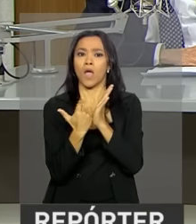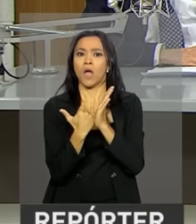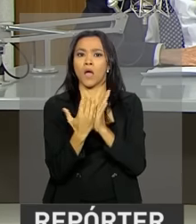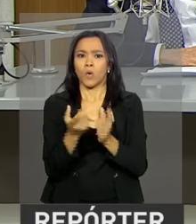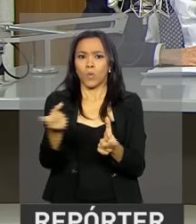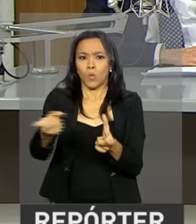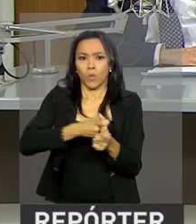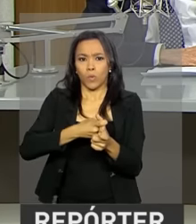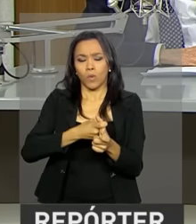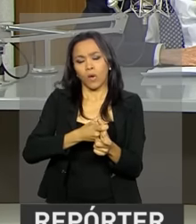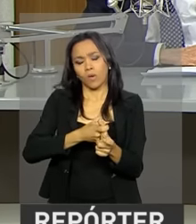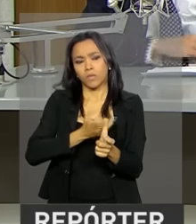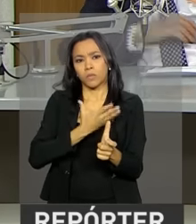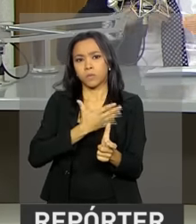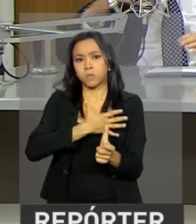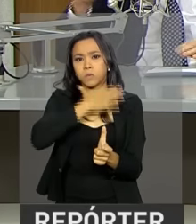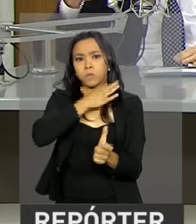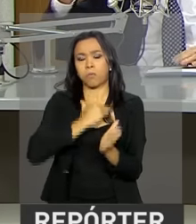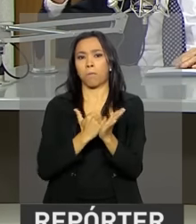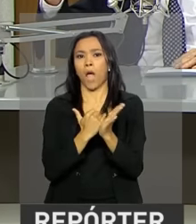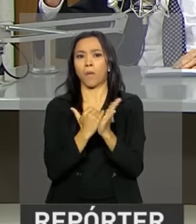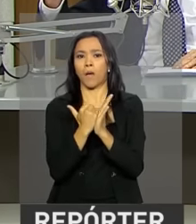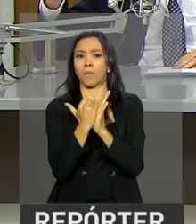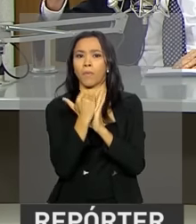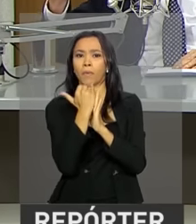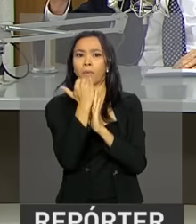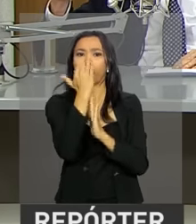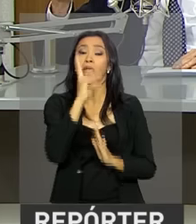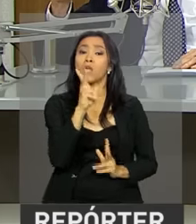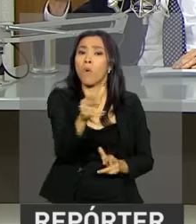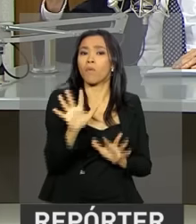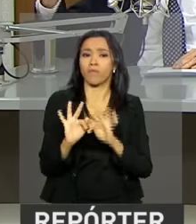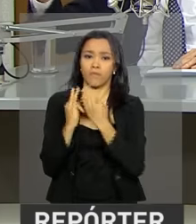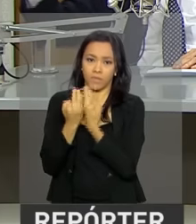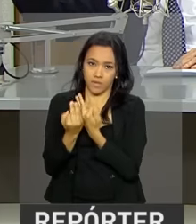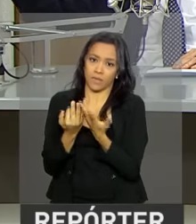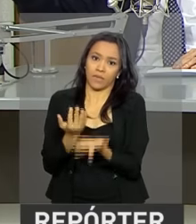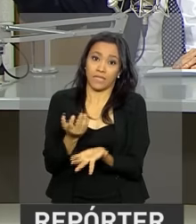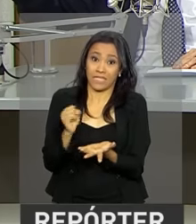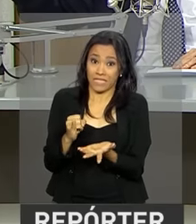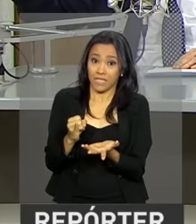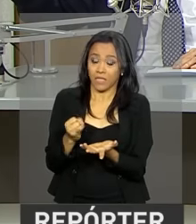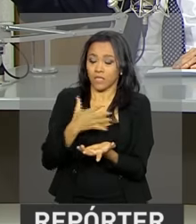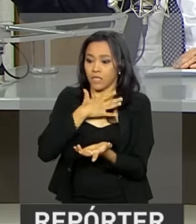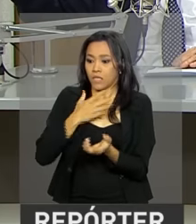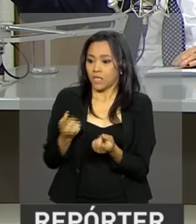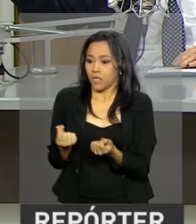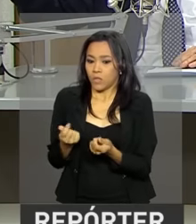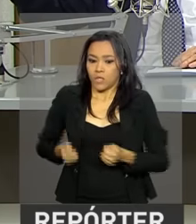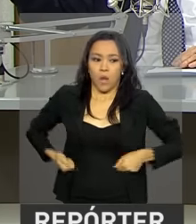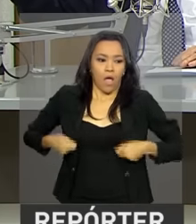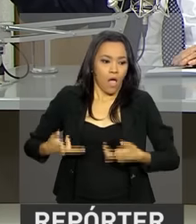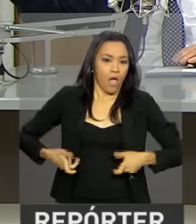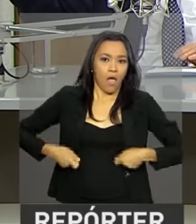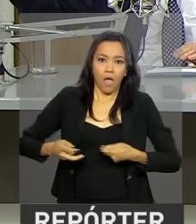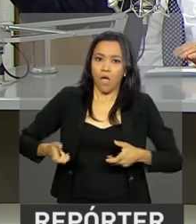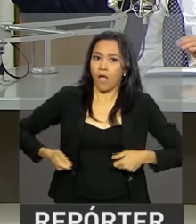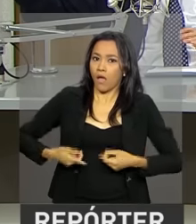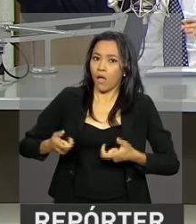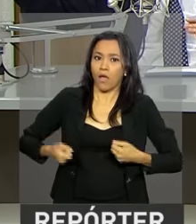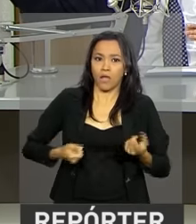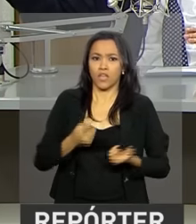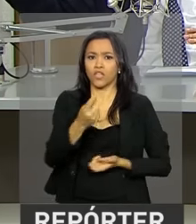gastos públicos da mesma maneira que faz uma família em que se a despesa tá crescendo muito mais do que a